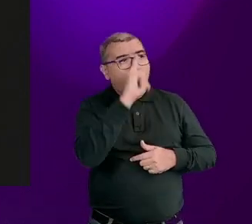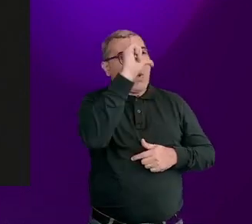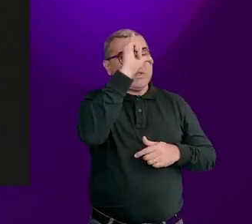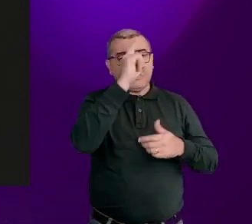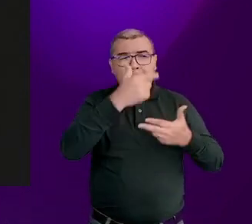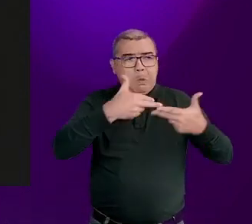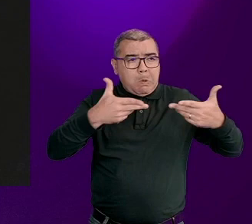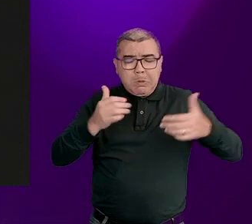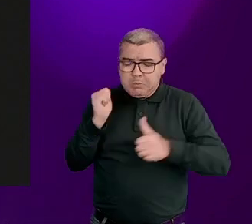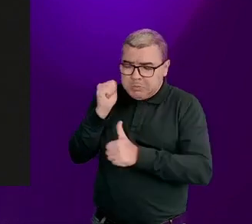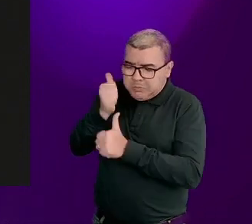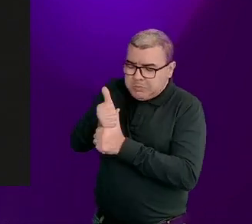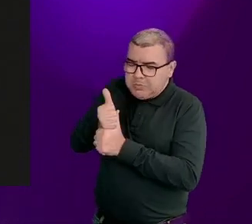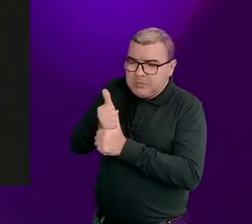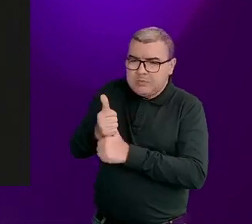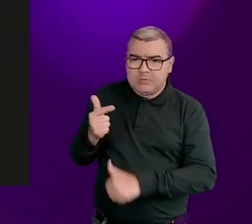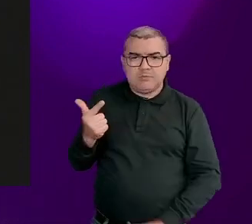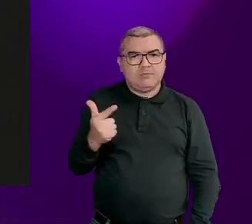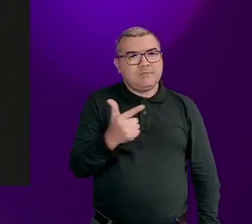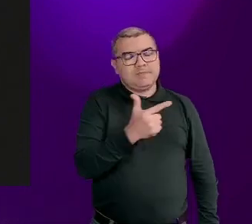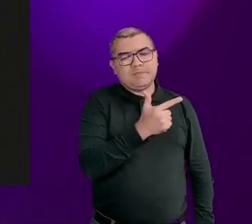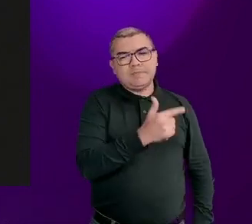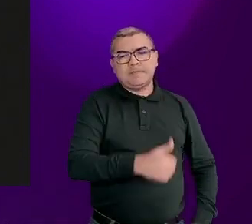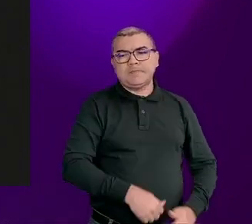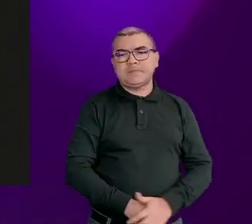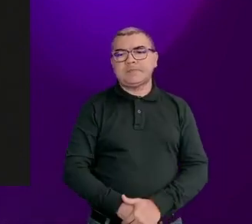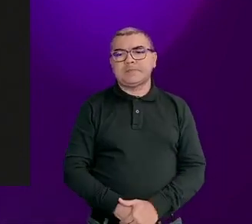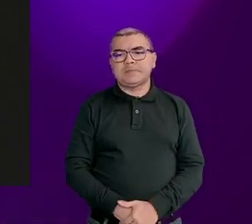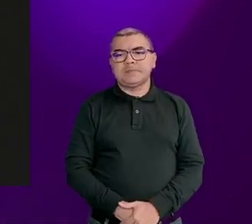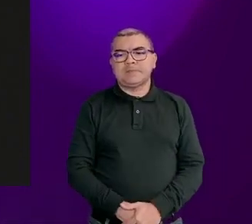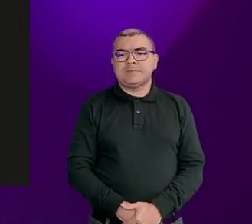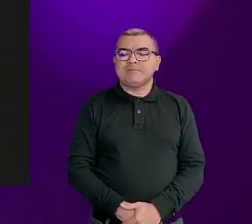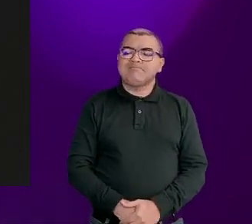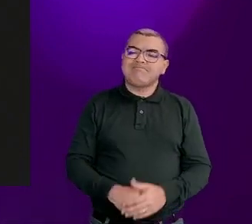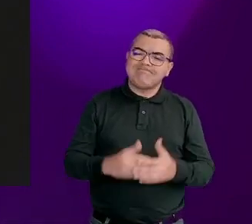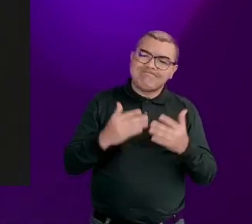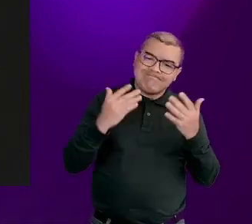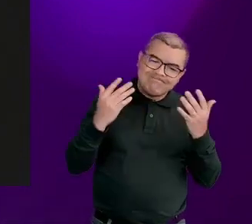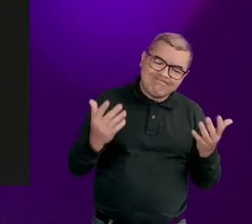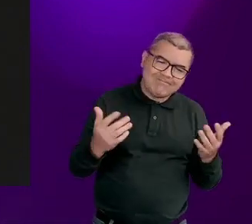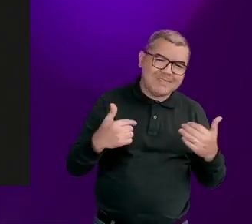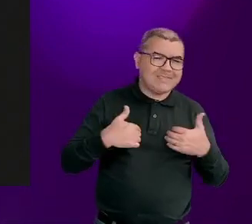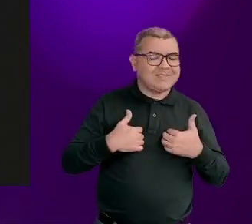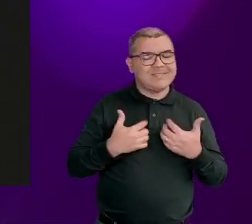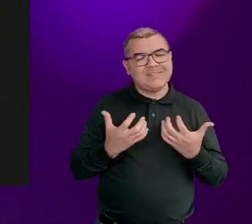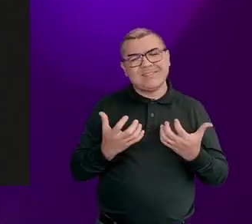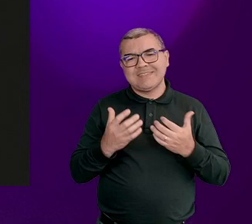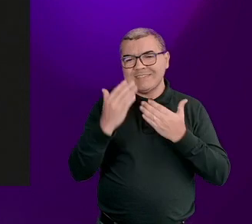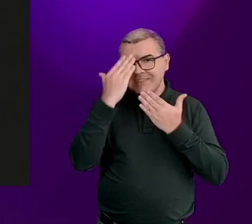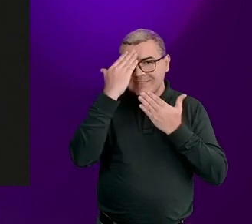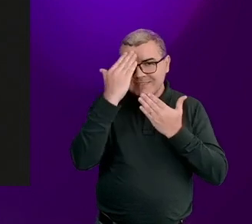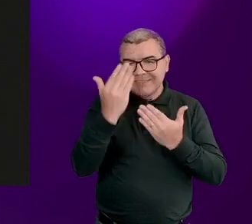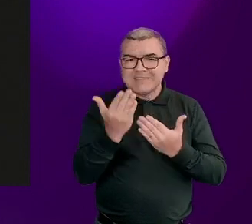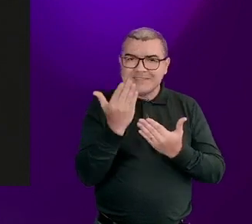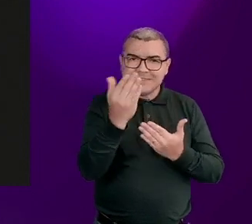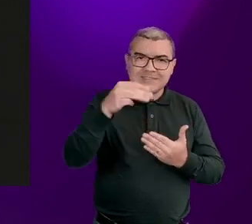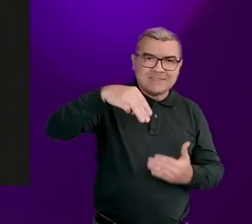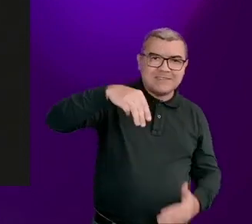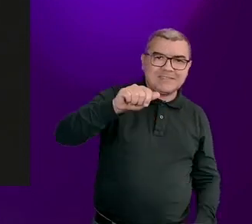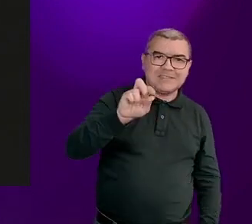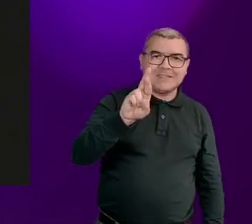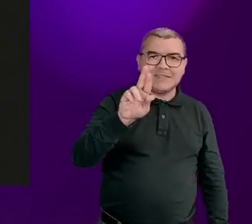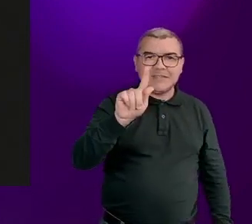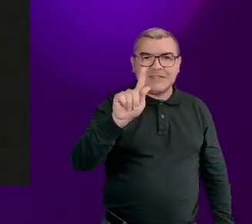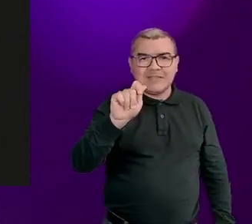substituído. E é terapêutico. Então, Queria agradecer muito a